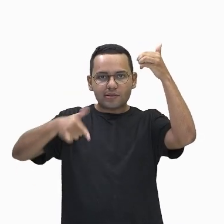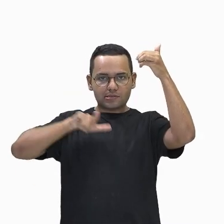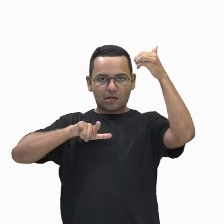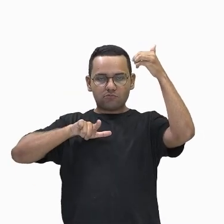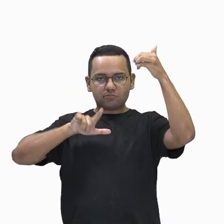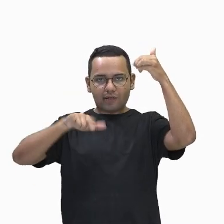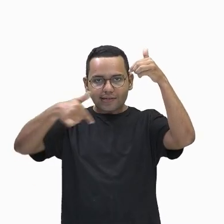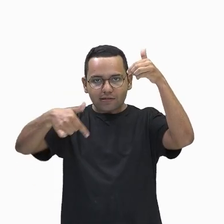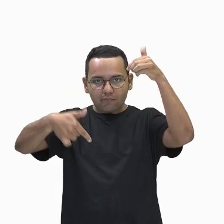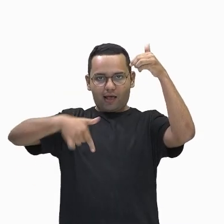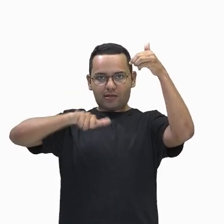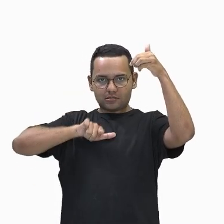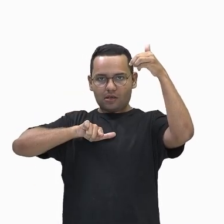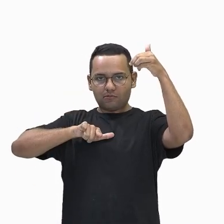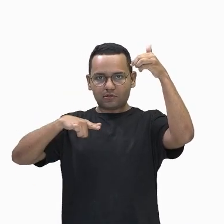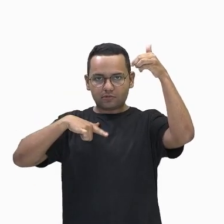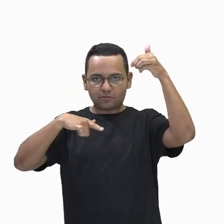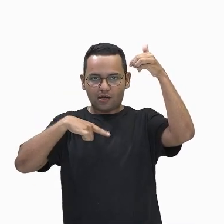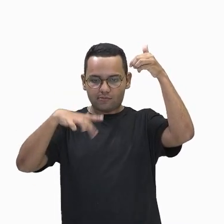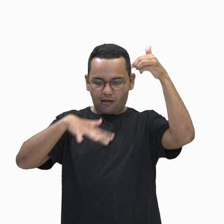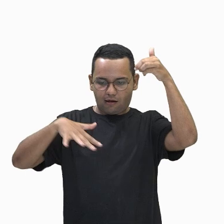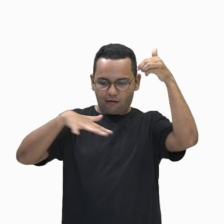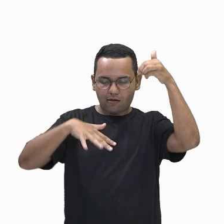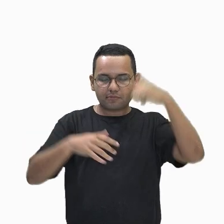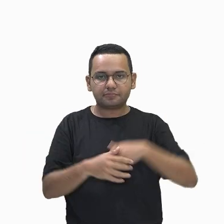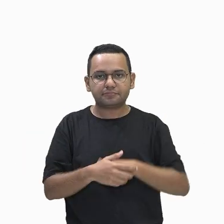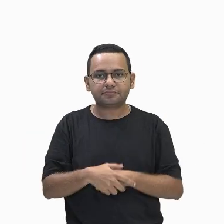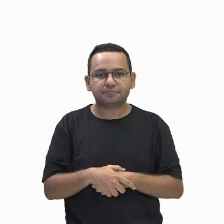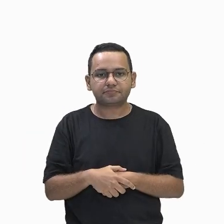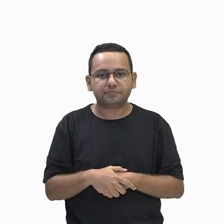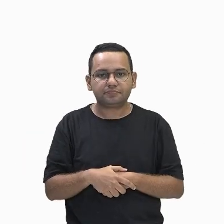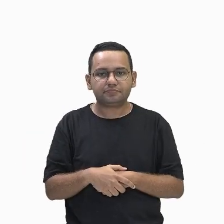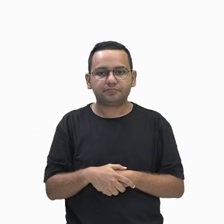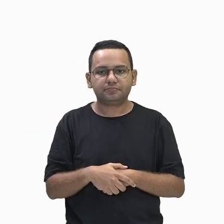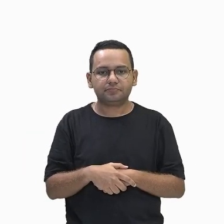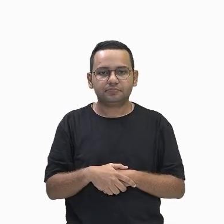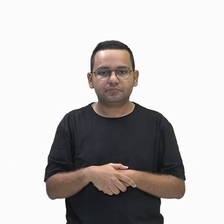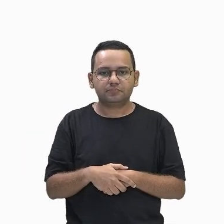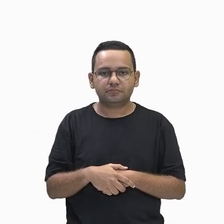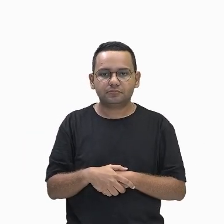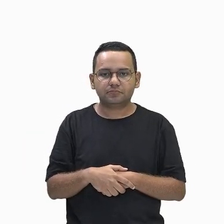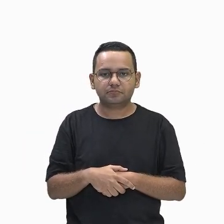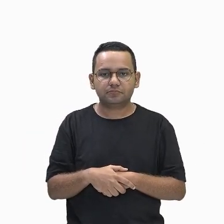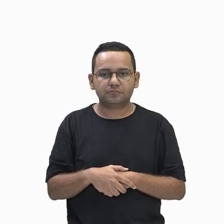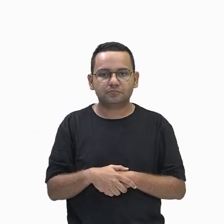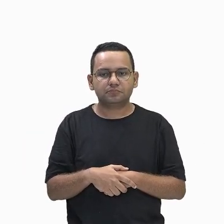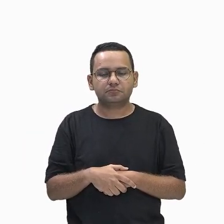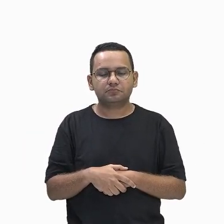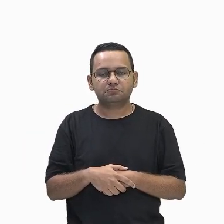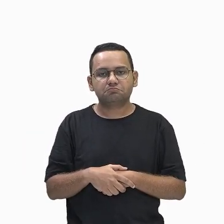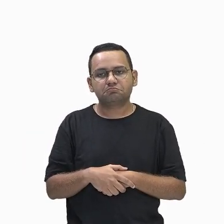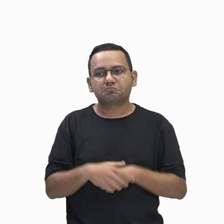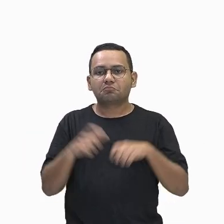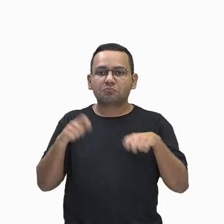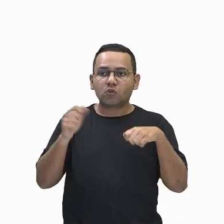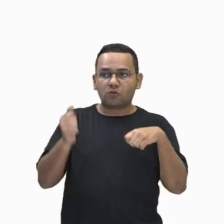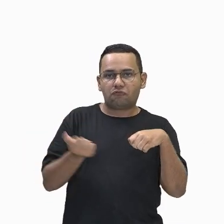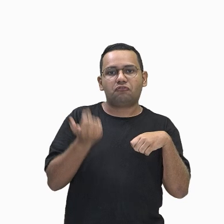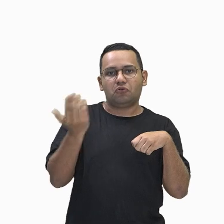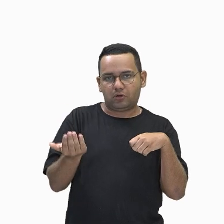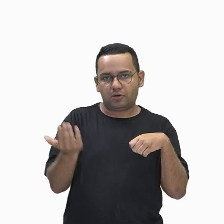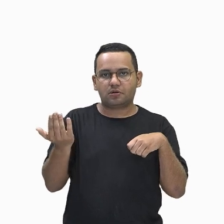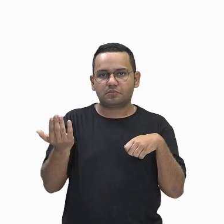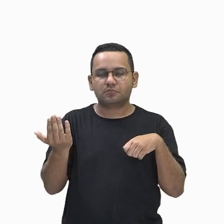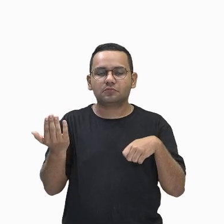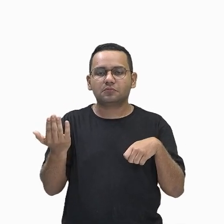organismo e às vezes essas mudanças elas advêm de situações externas, de alguma coisa que está acontecendo fora do